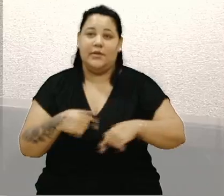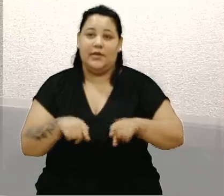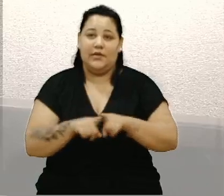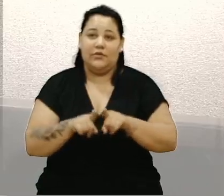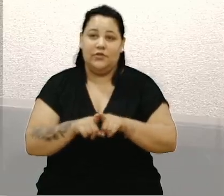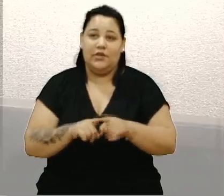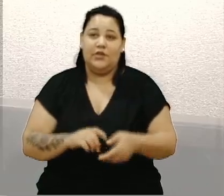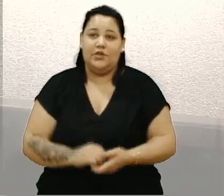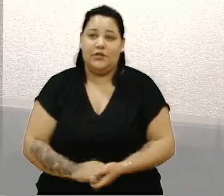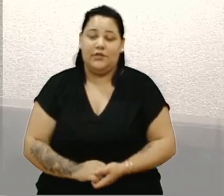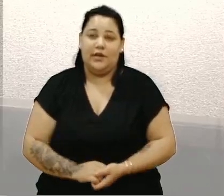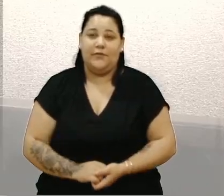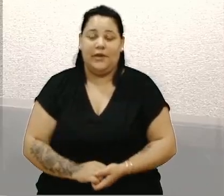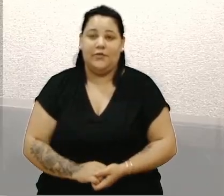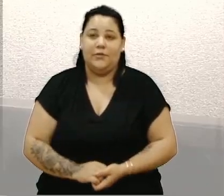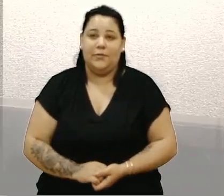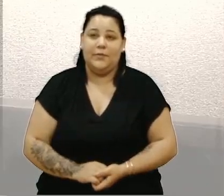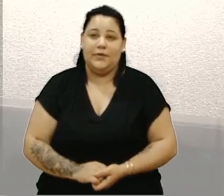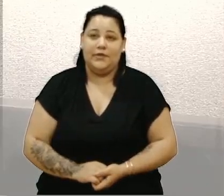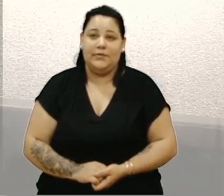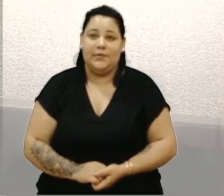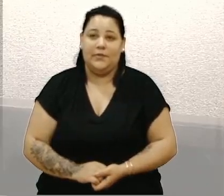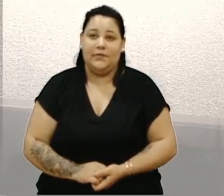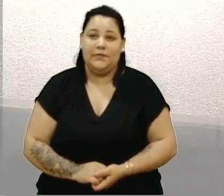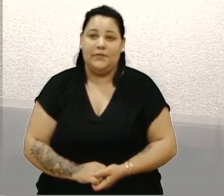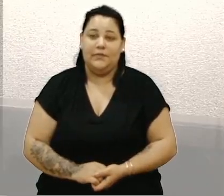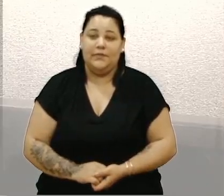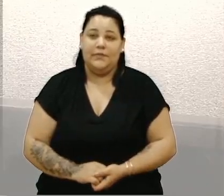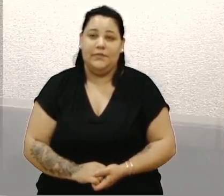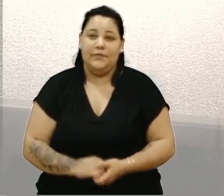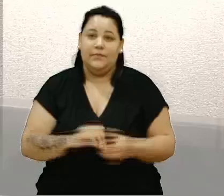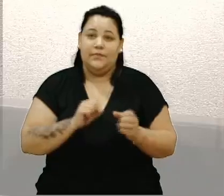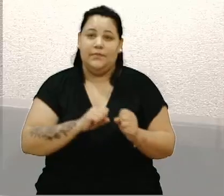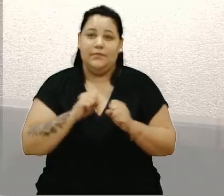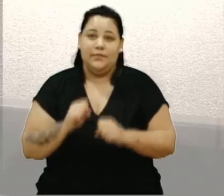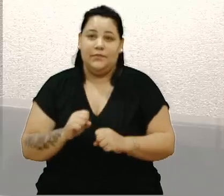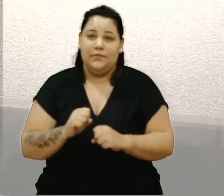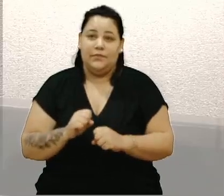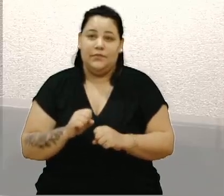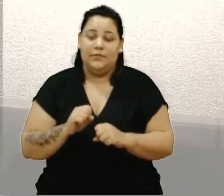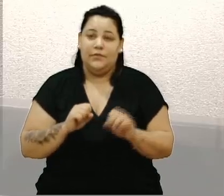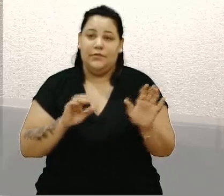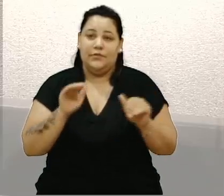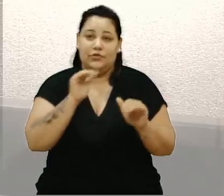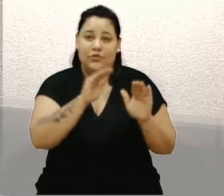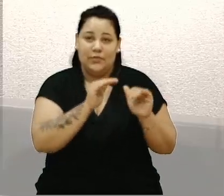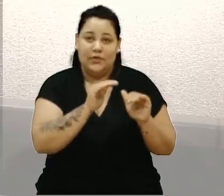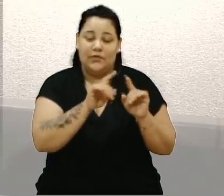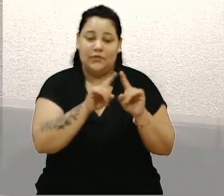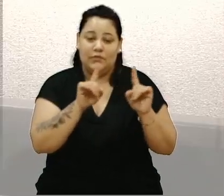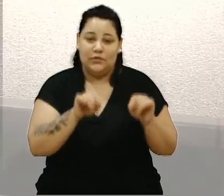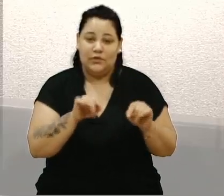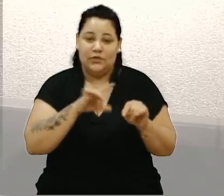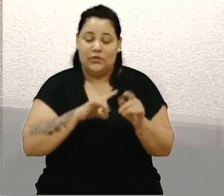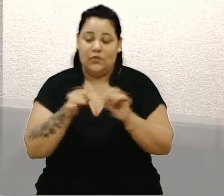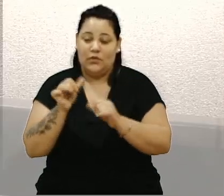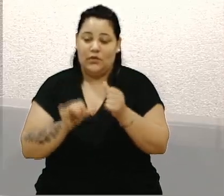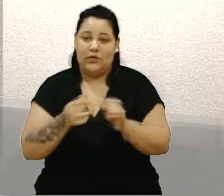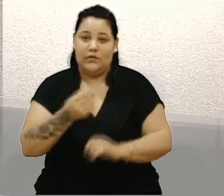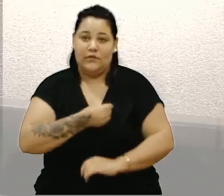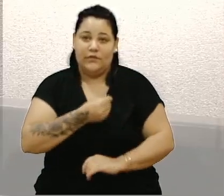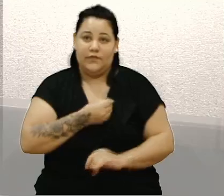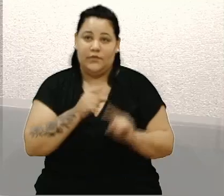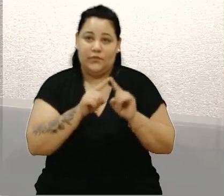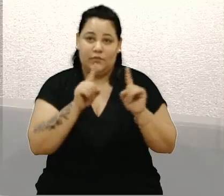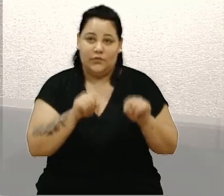a zeladoria em si da cidade, que possa acolher nossos funcionários, que possa dar qualidade de vida para os nossos funcionários, que